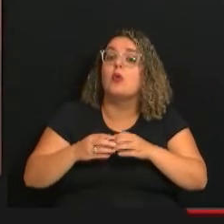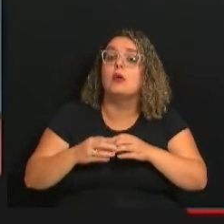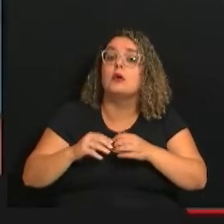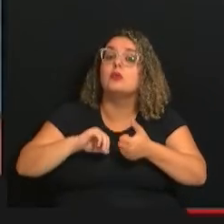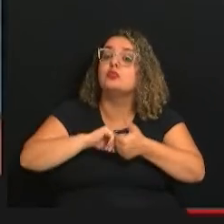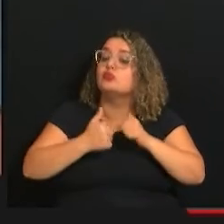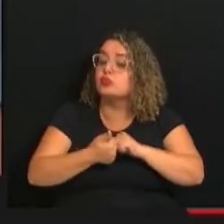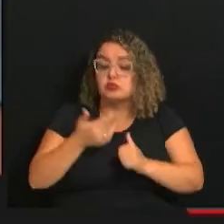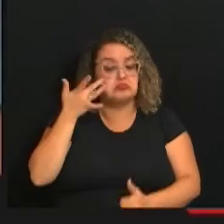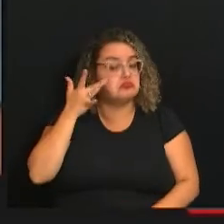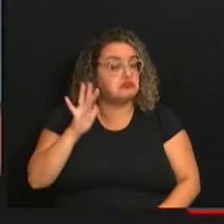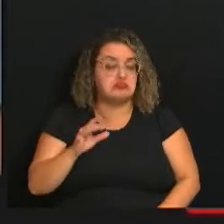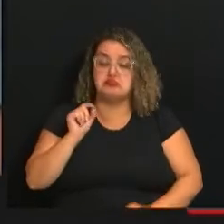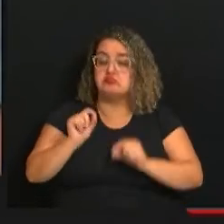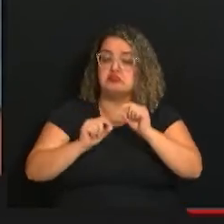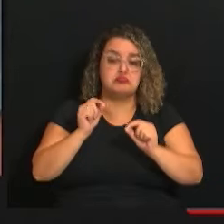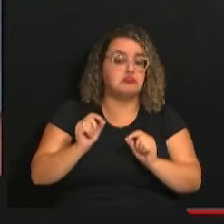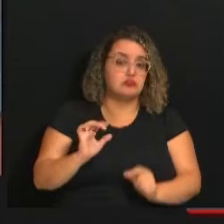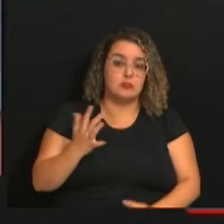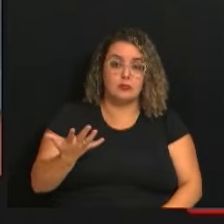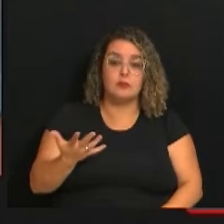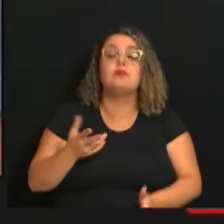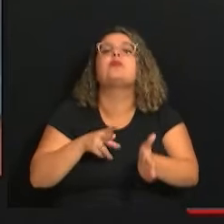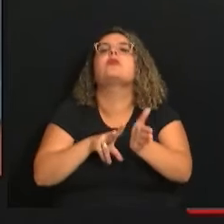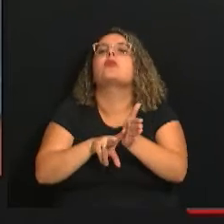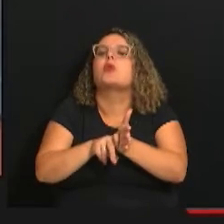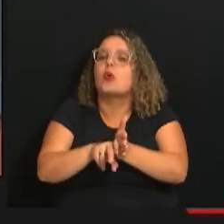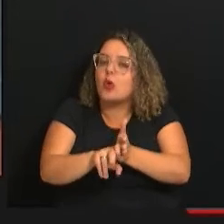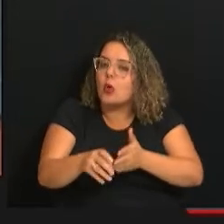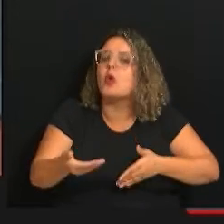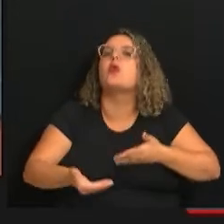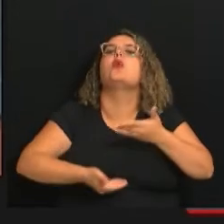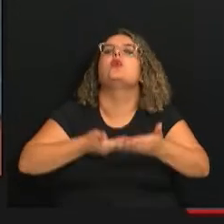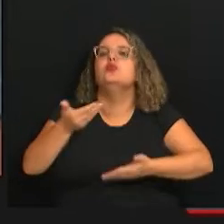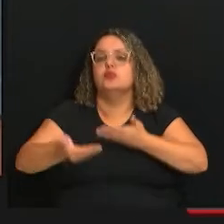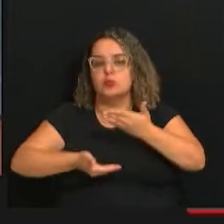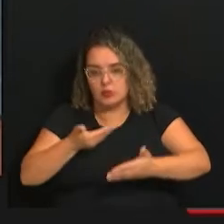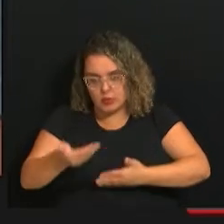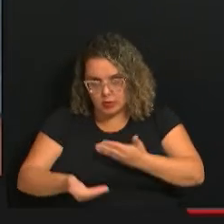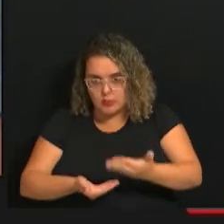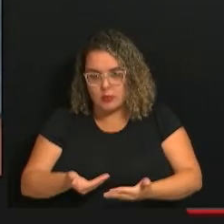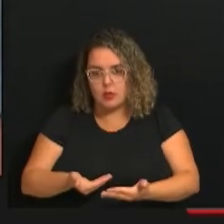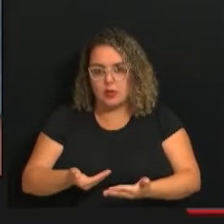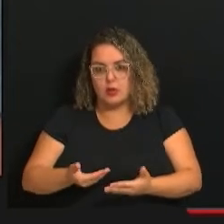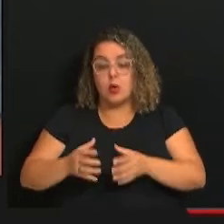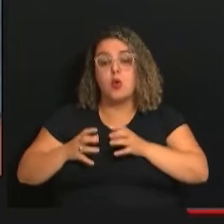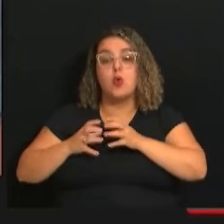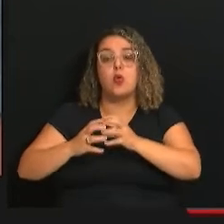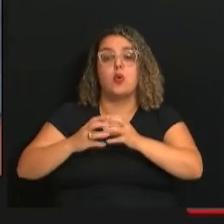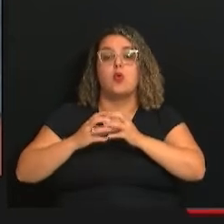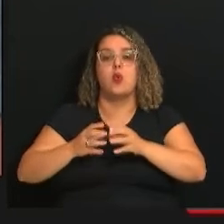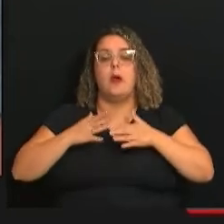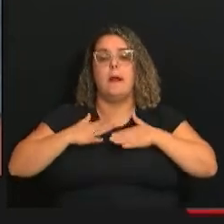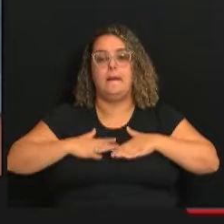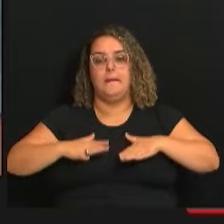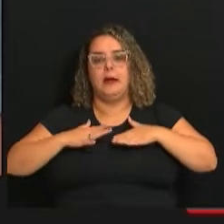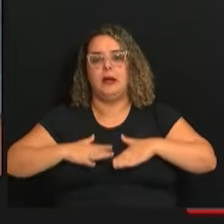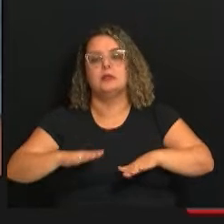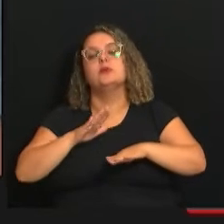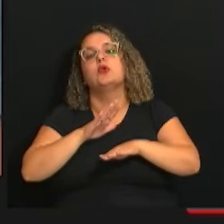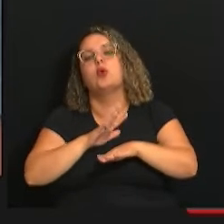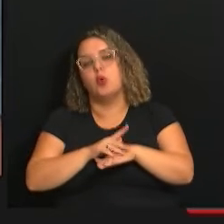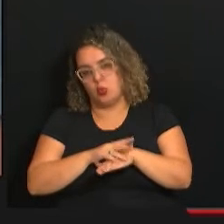Tá, sim. É muito comum, até por piada, as pessoas falarem assim, minha cunhada é bipolar, meu marido é bipolar, minha mãe é